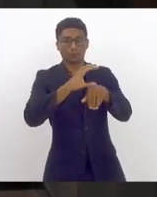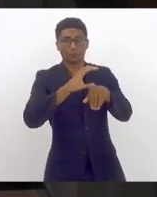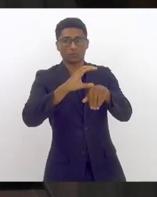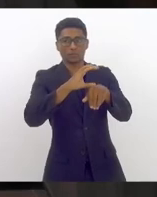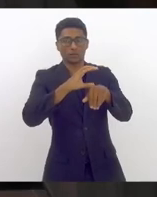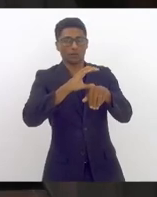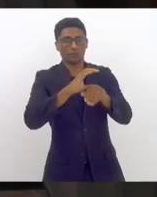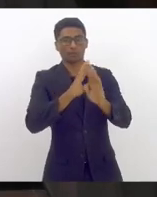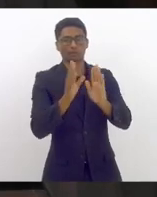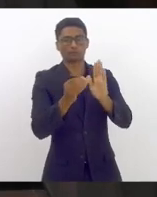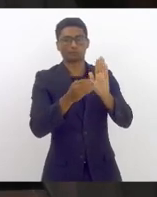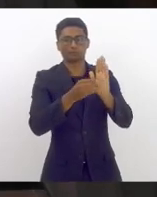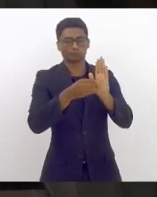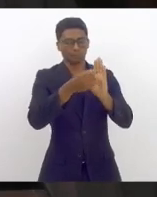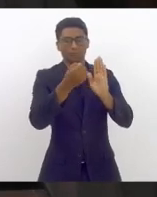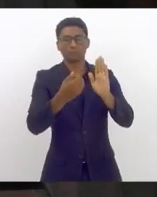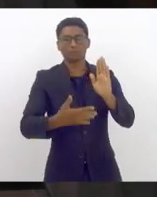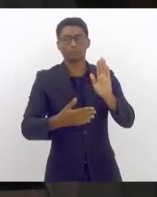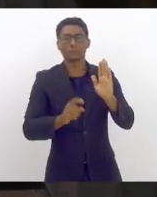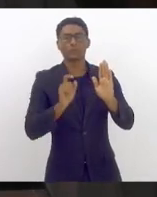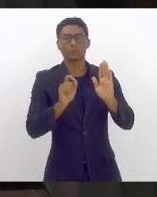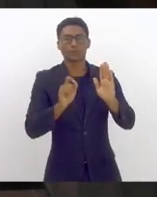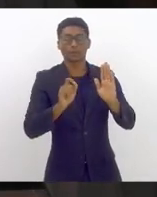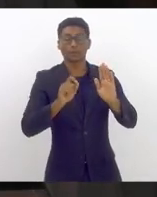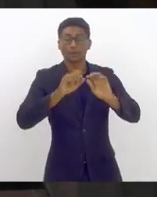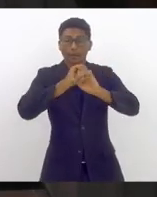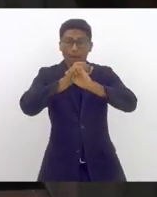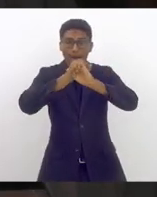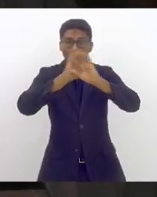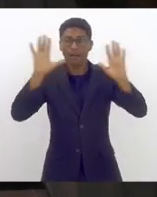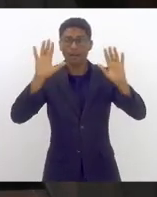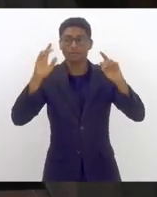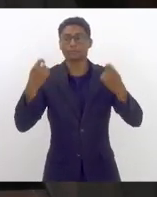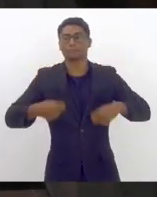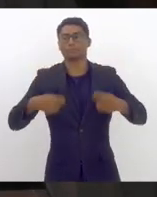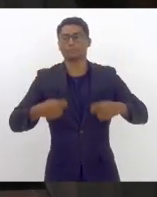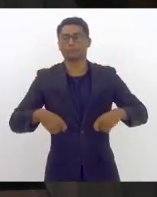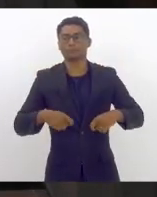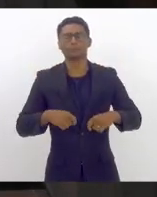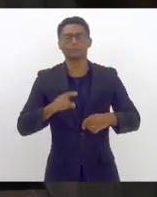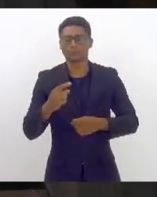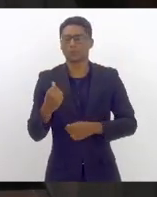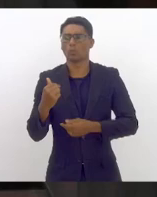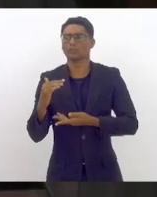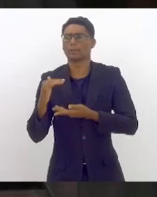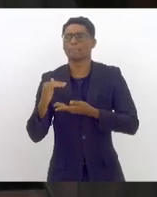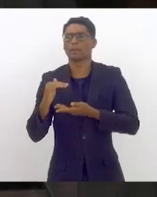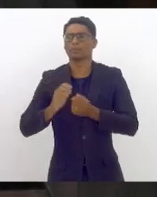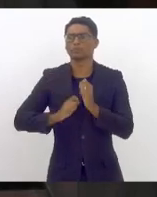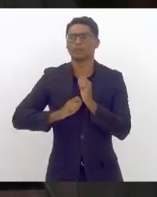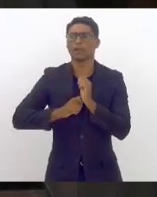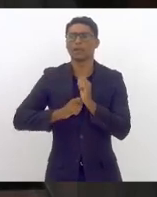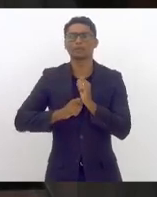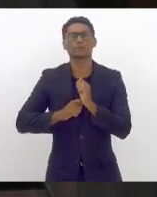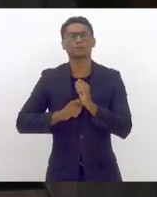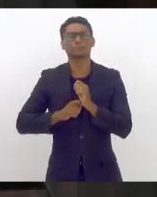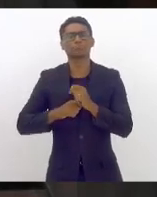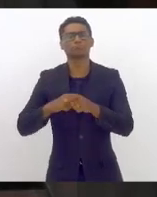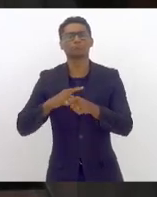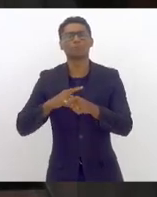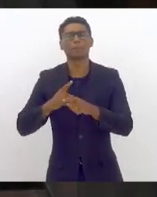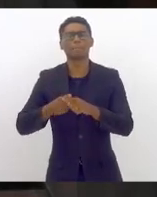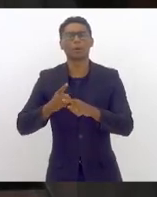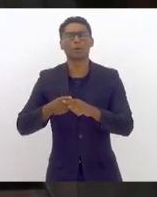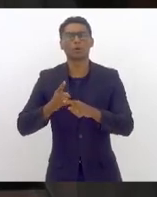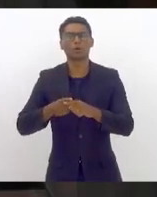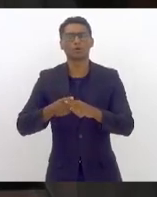que é o princípio da transparência. E o orçamento secreto existe porque projeto